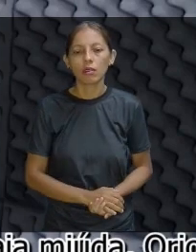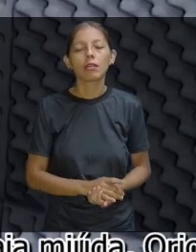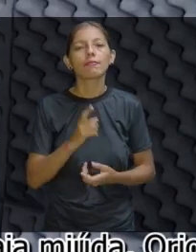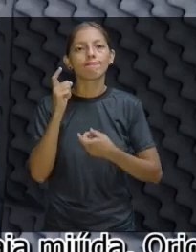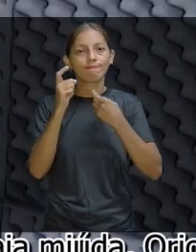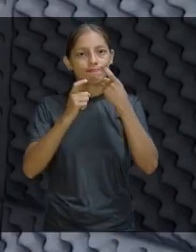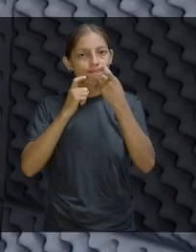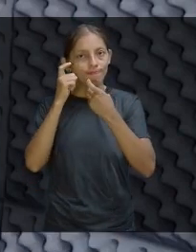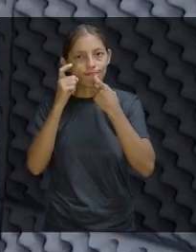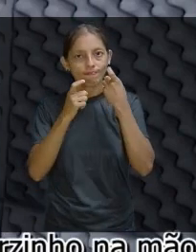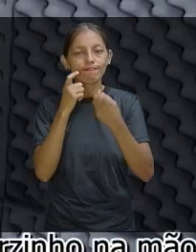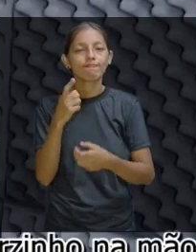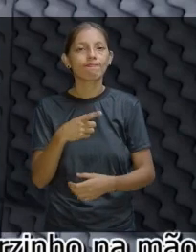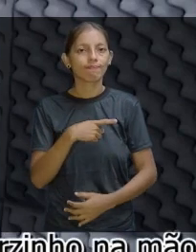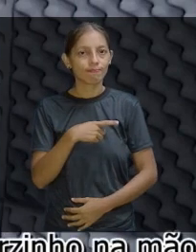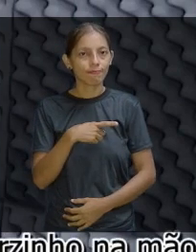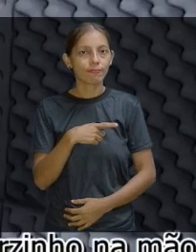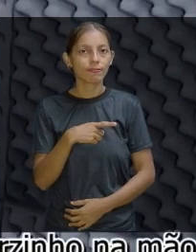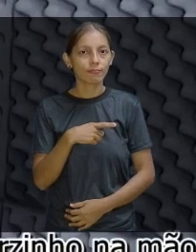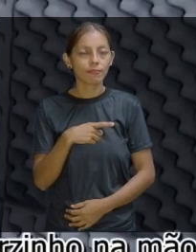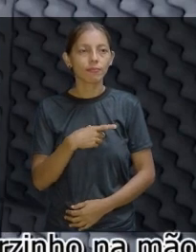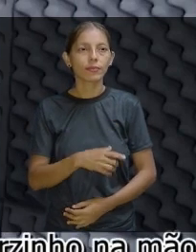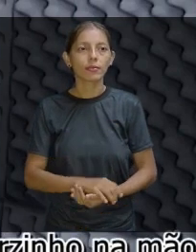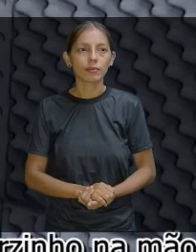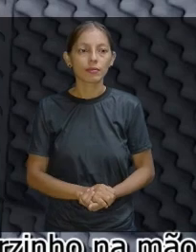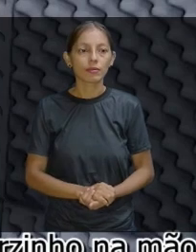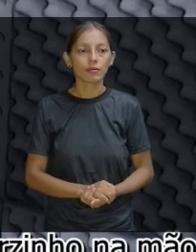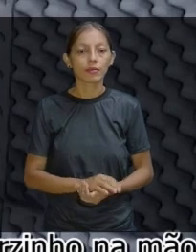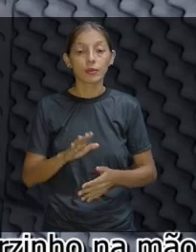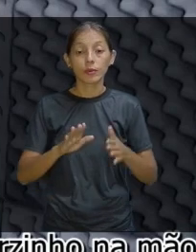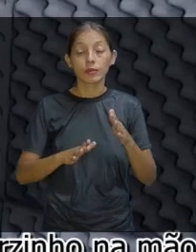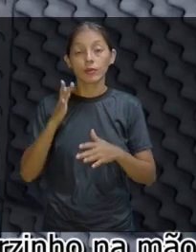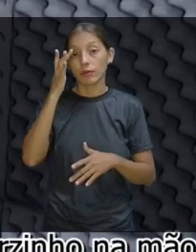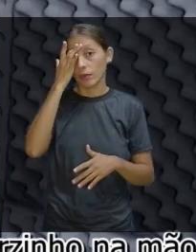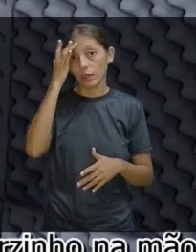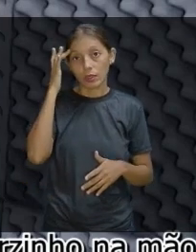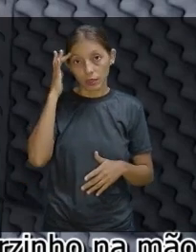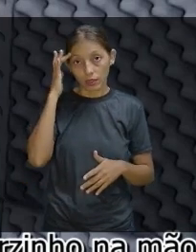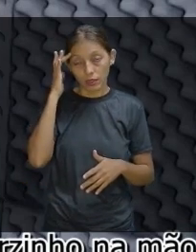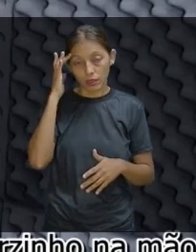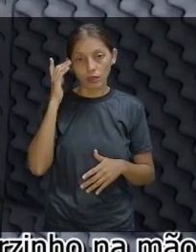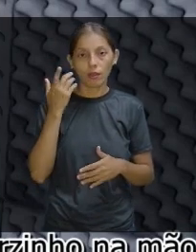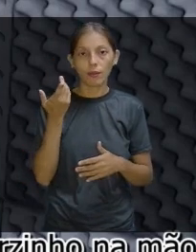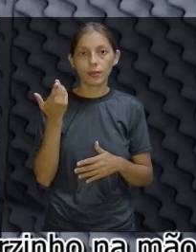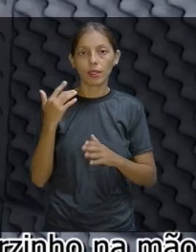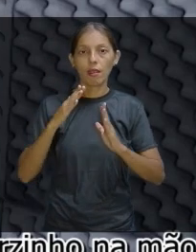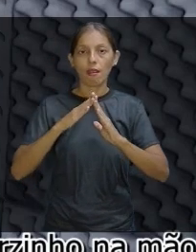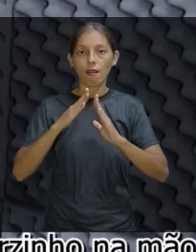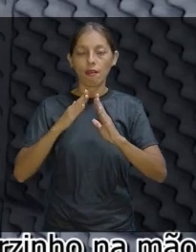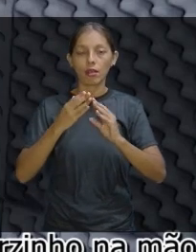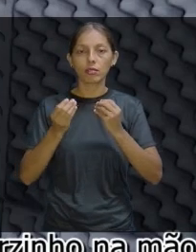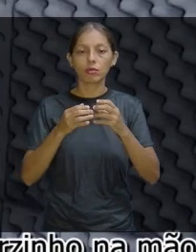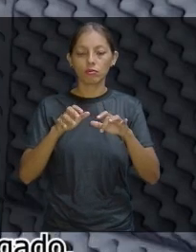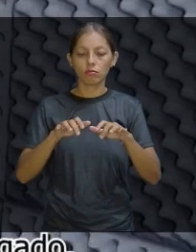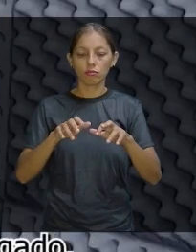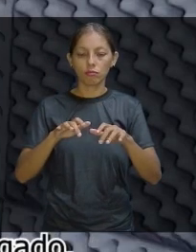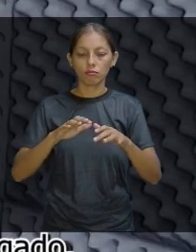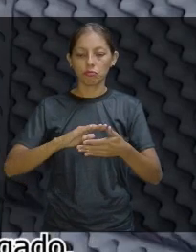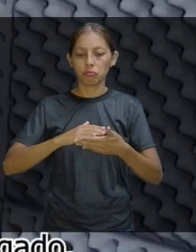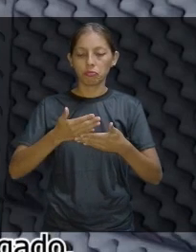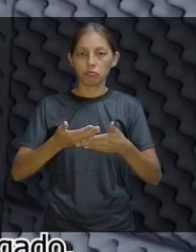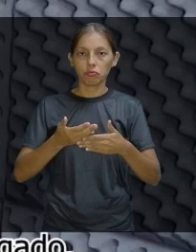raia miúda, Orion. Aquele cidadão que lá no fundo da sua casa, com um computadorzinho na mão, ele vai lá na web